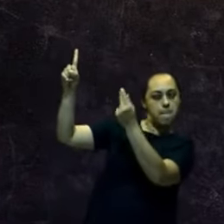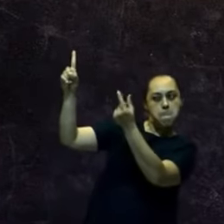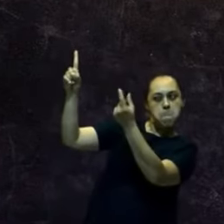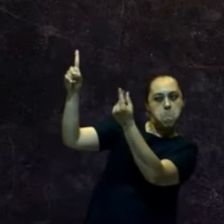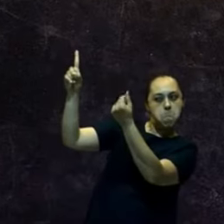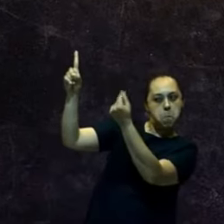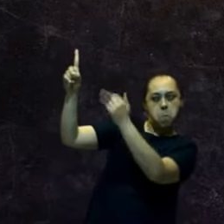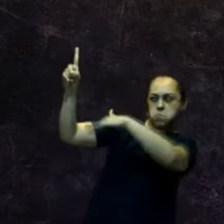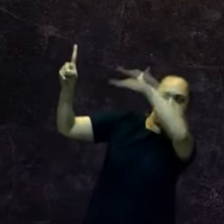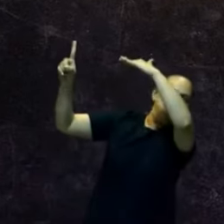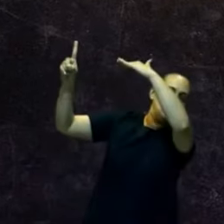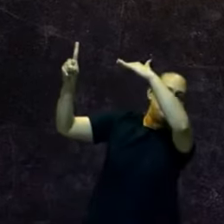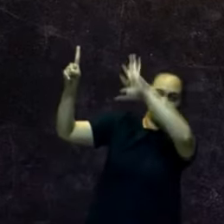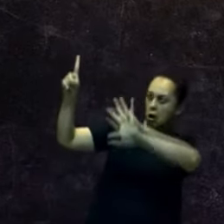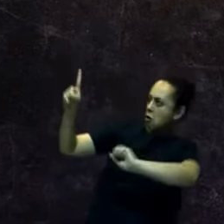glória,